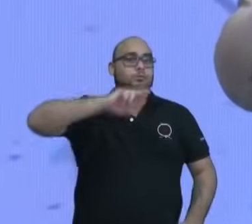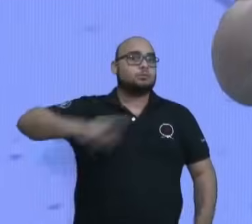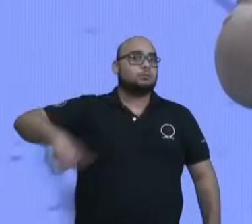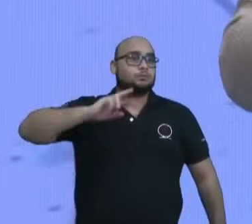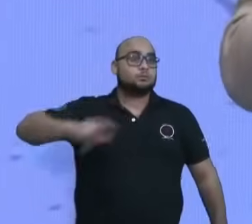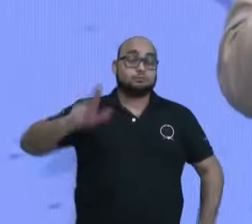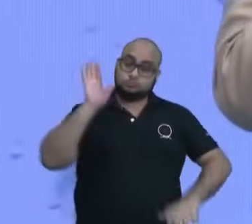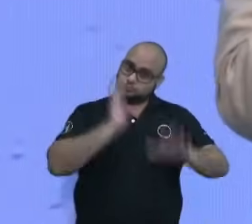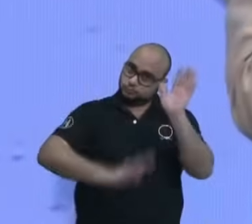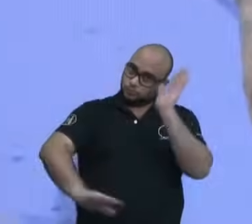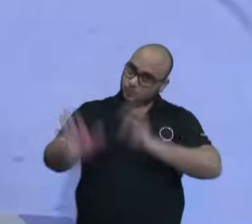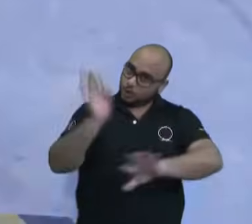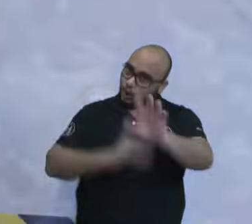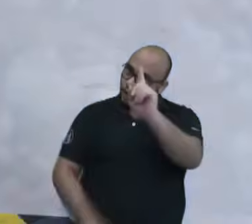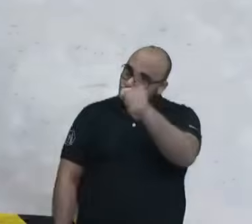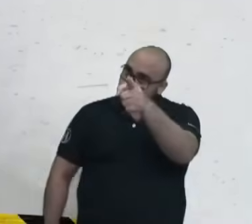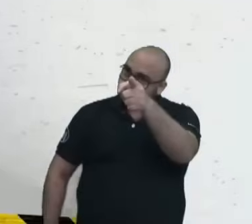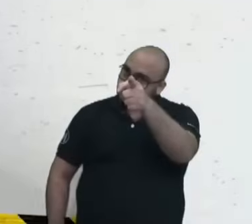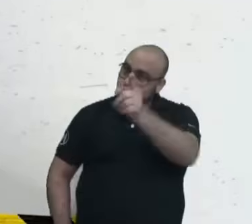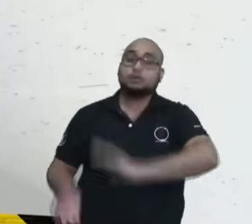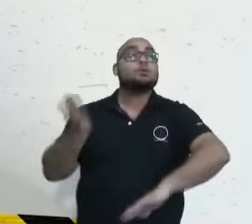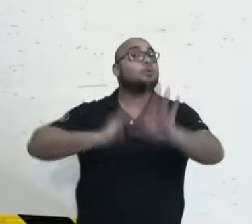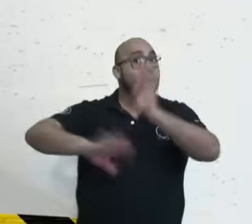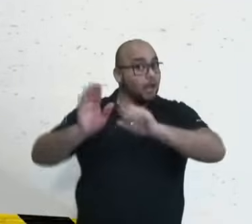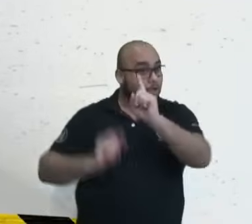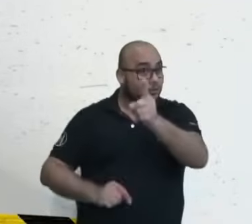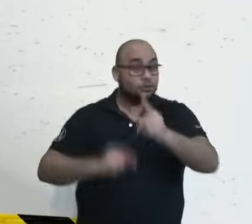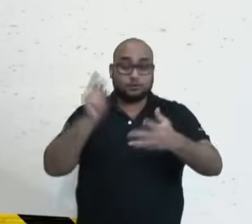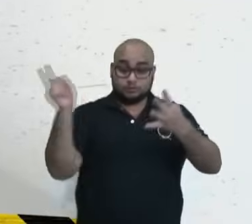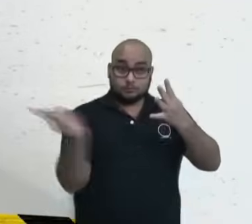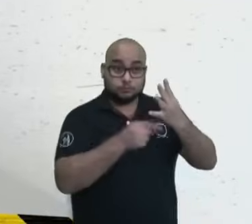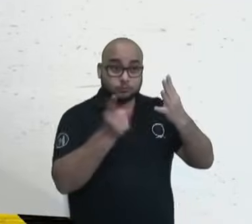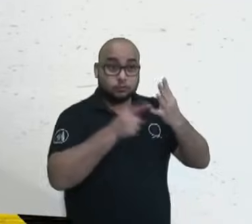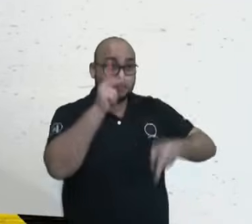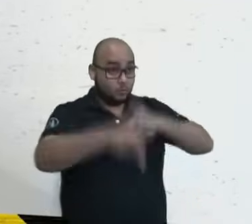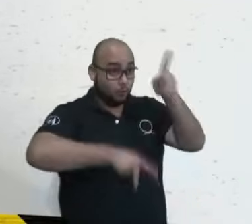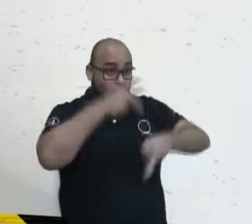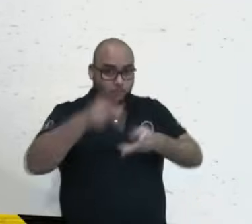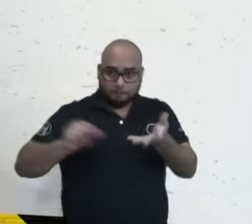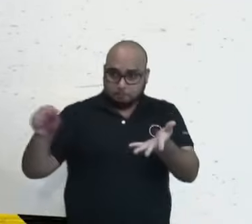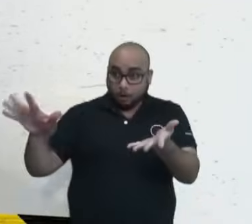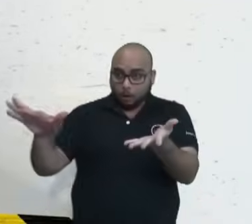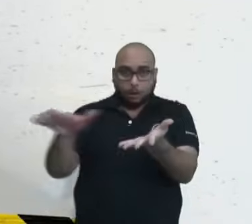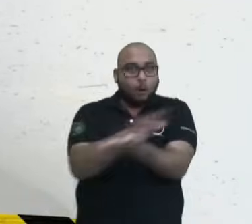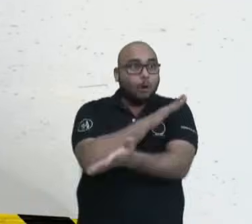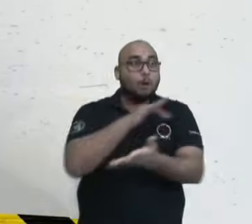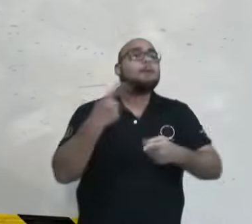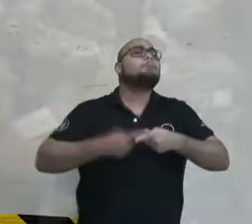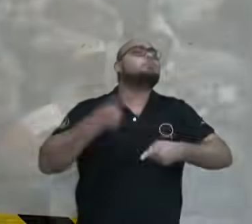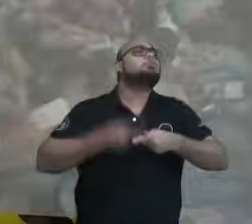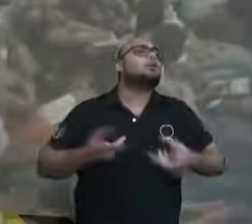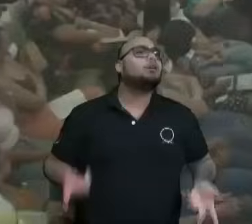osés 46 o meu povo foi destruído porque lhe faltou conhecimento